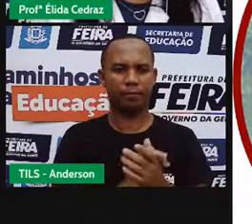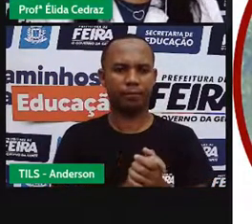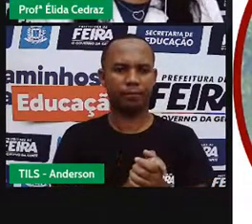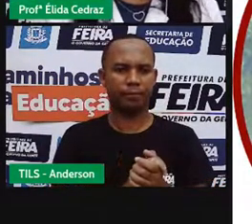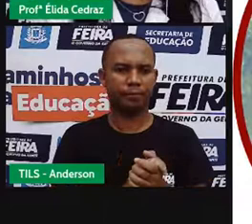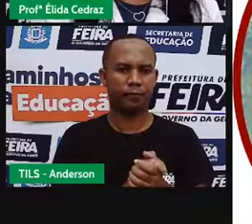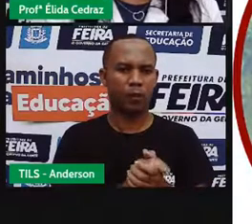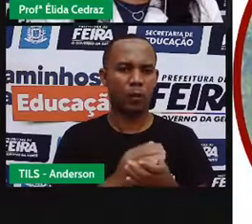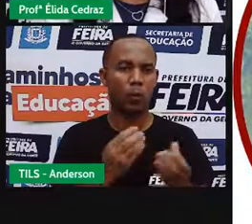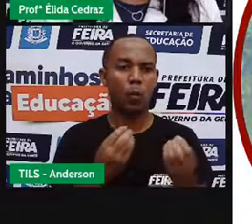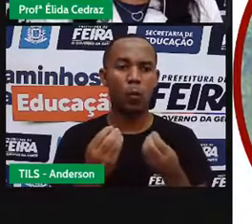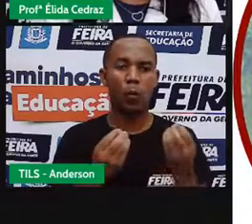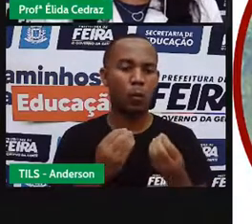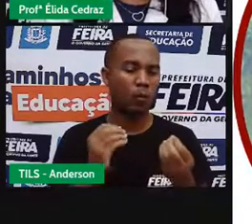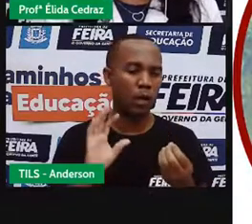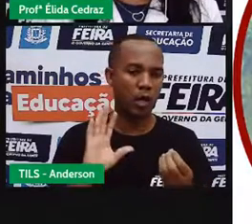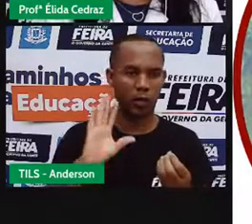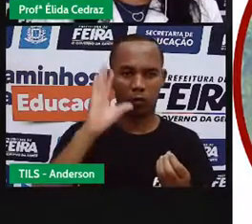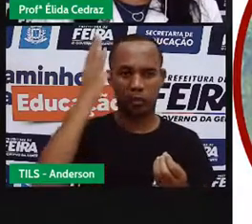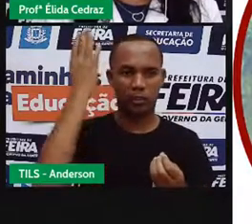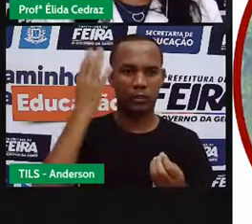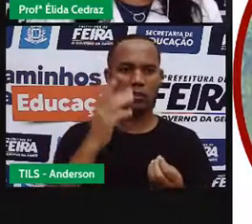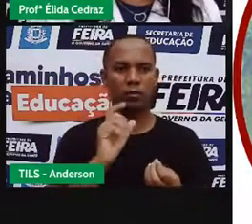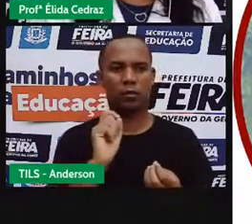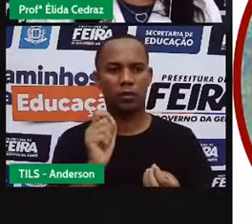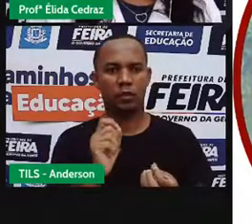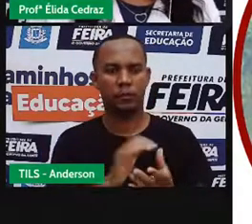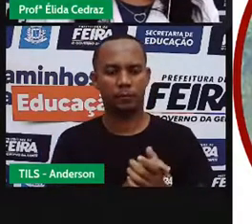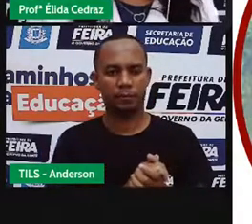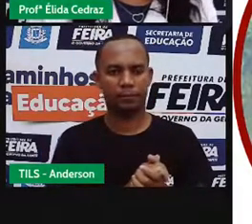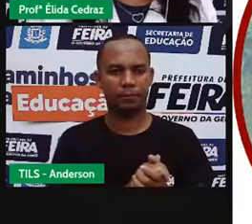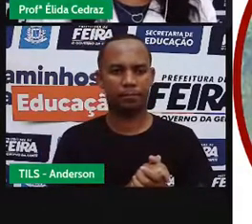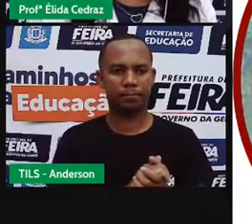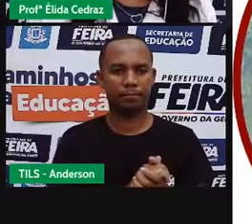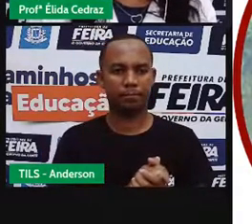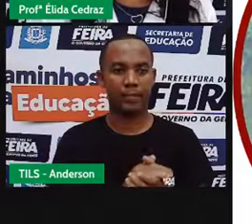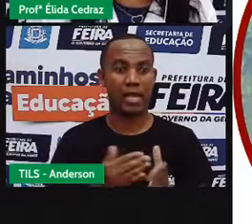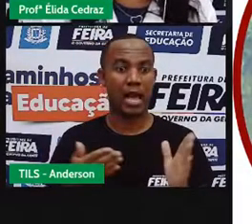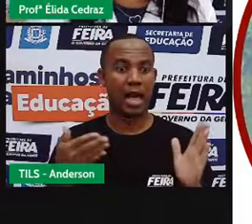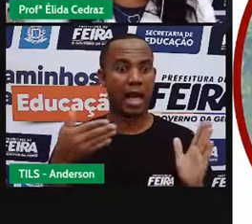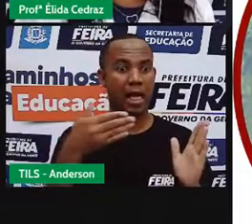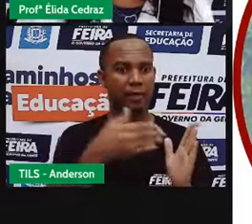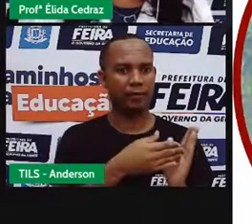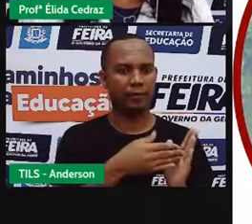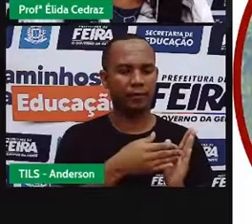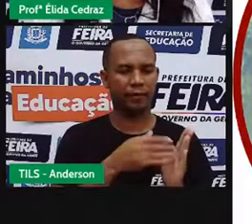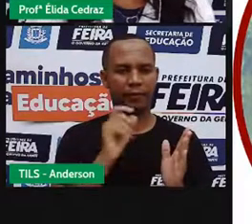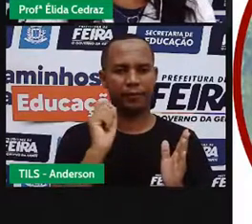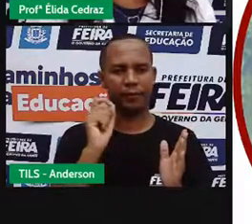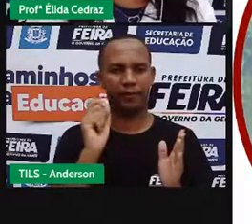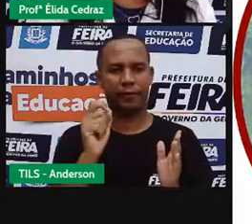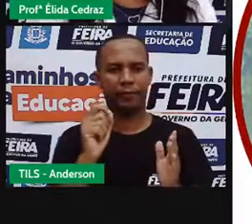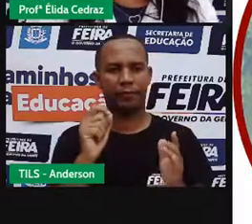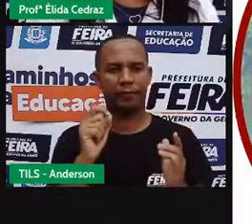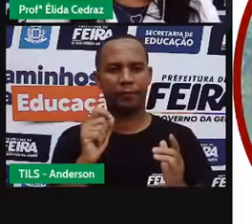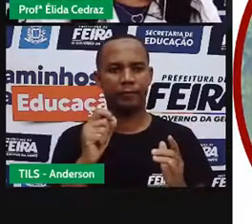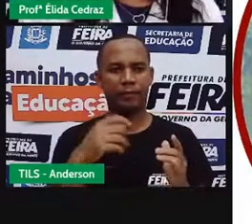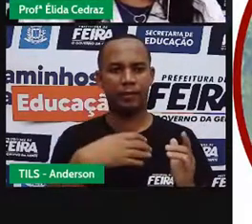que Dom Pedro proclamou lá nas margens do Riacho do Ipiranga, até a batalha, as batalhas em